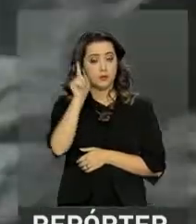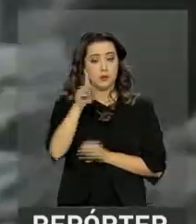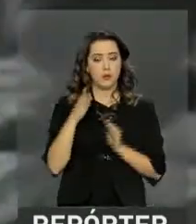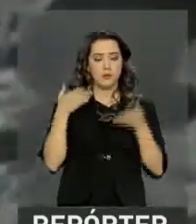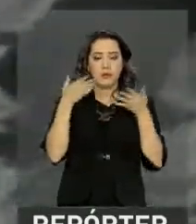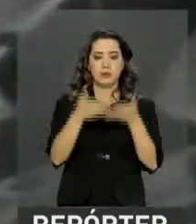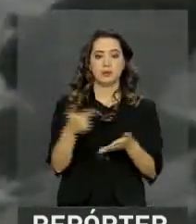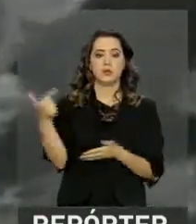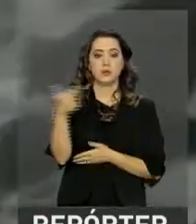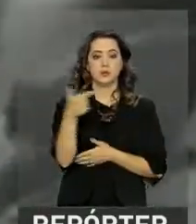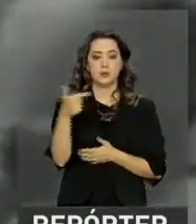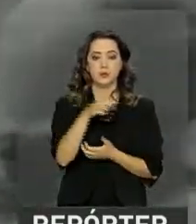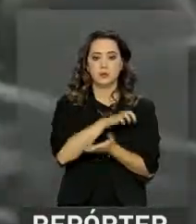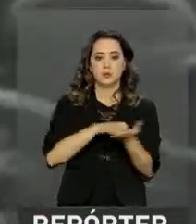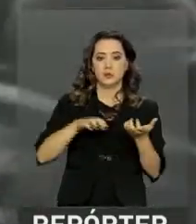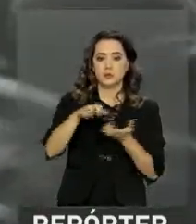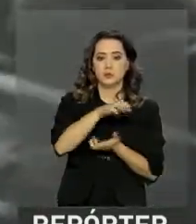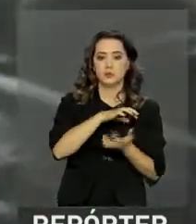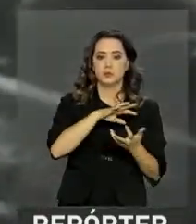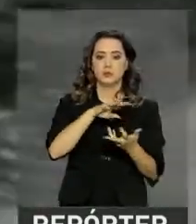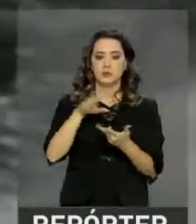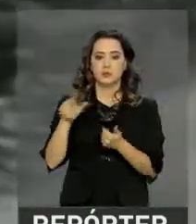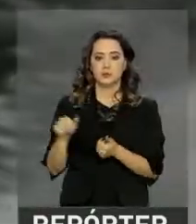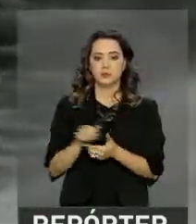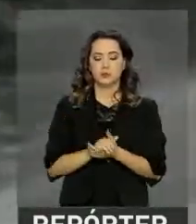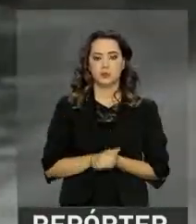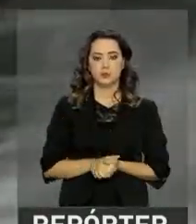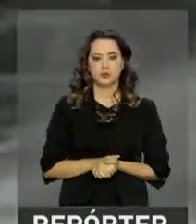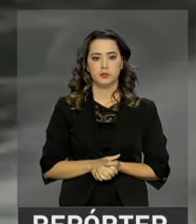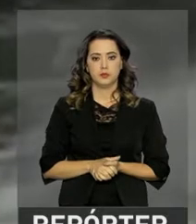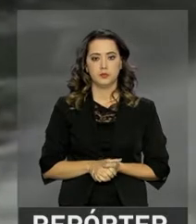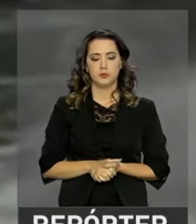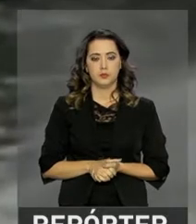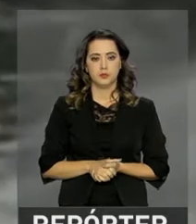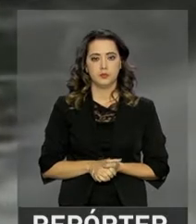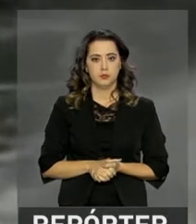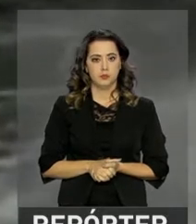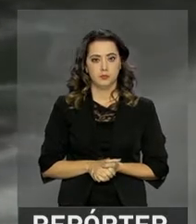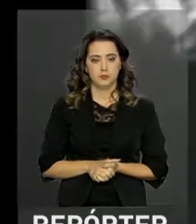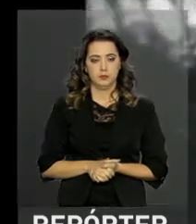participação na Segunda Guerra Mundial. Nossa vitória